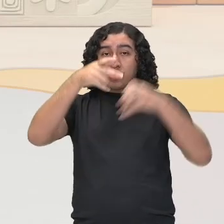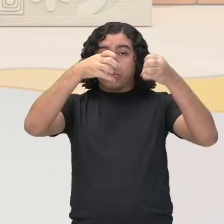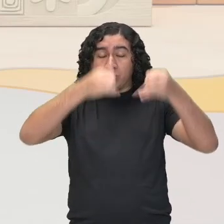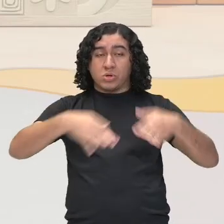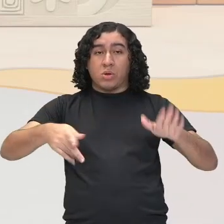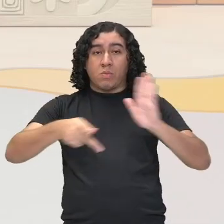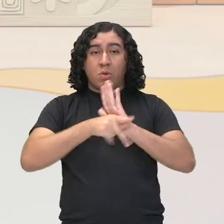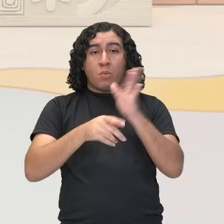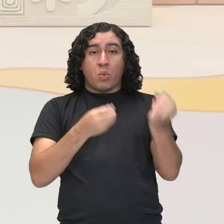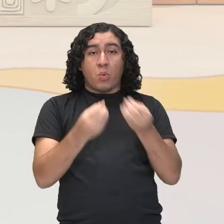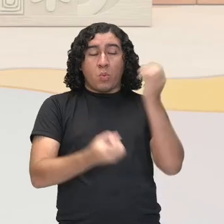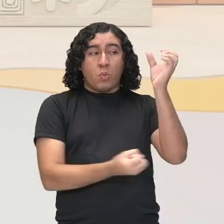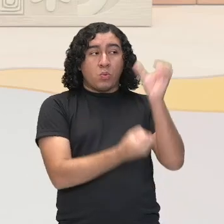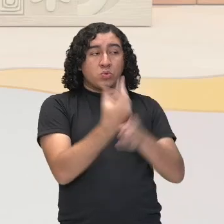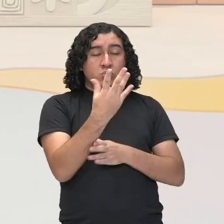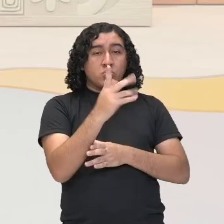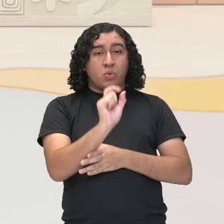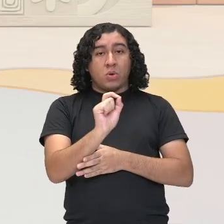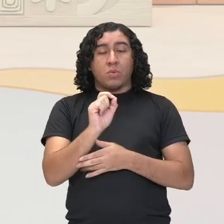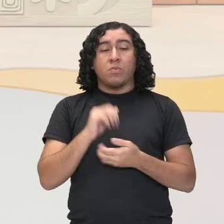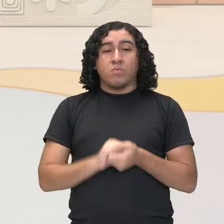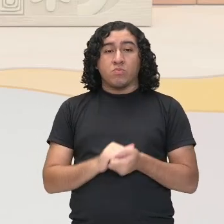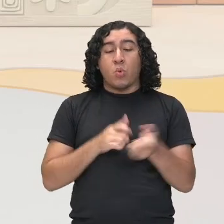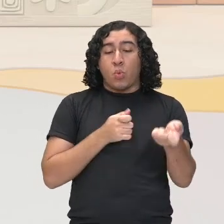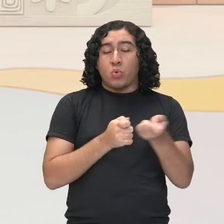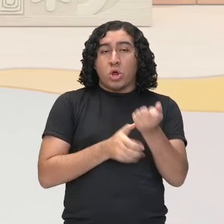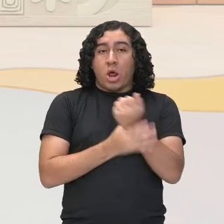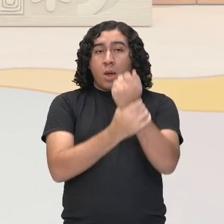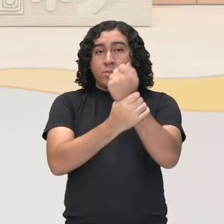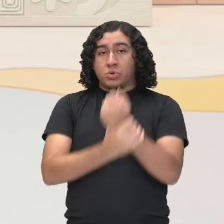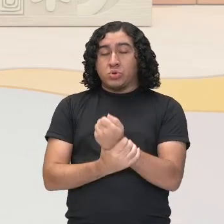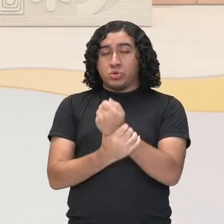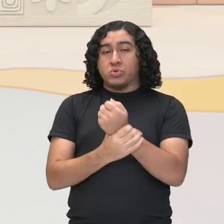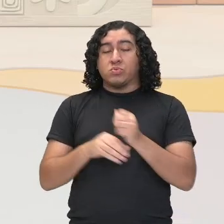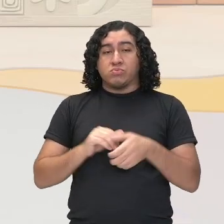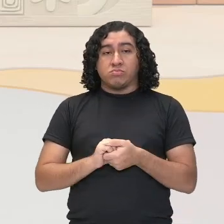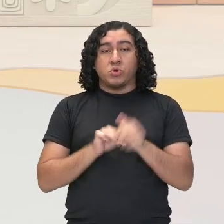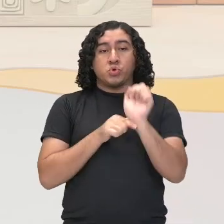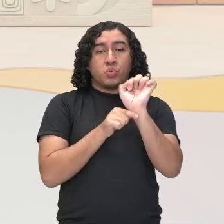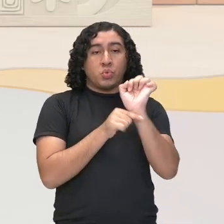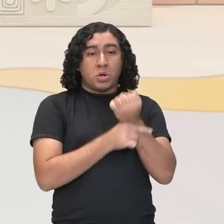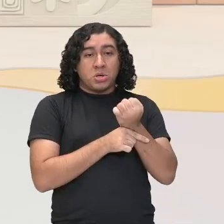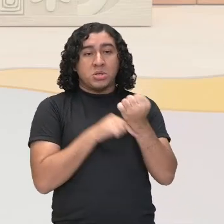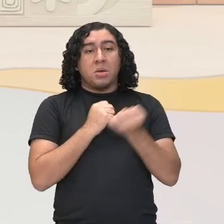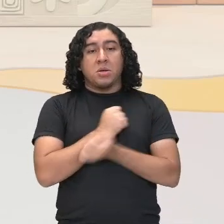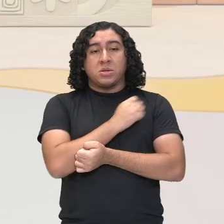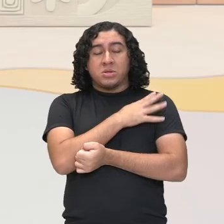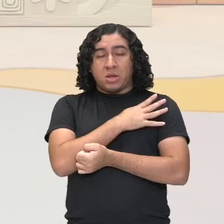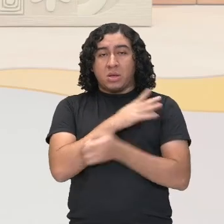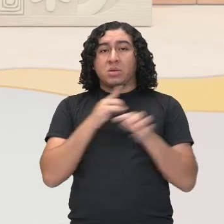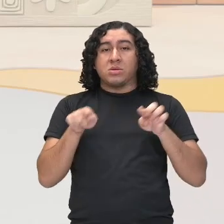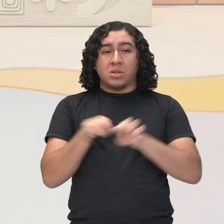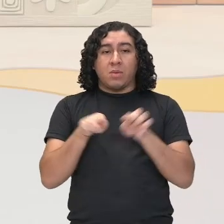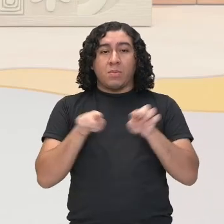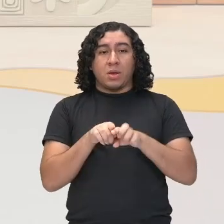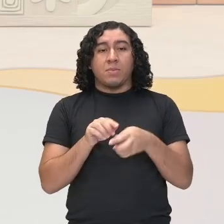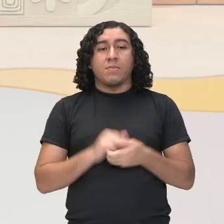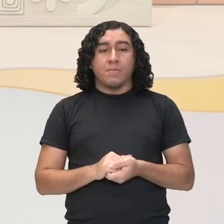a formação do absolutismo, a segurança, o exército nacional, aquele exército que vai